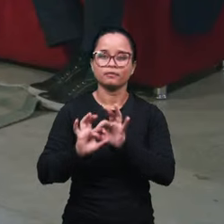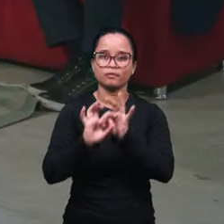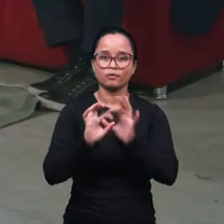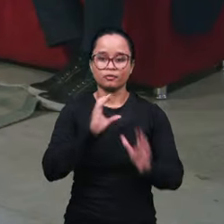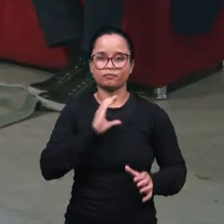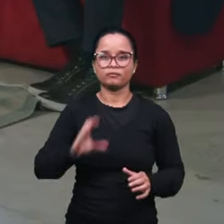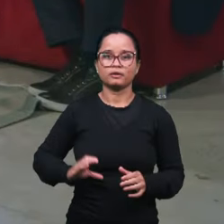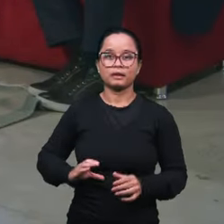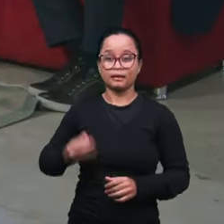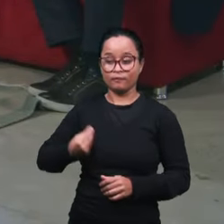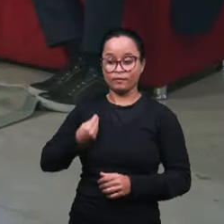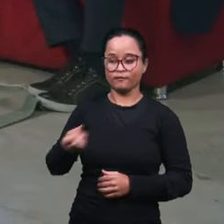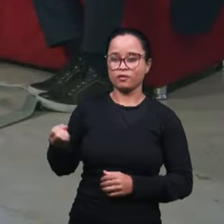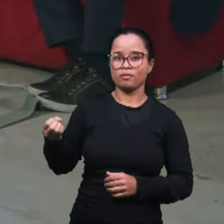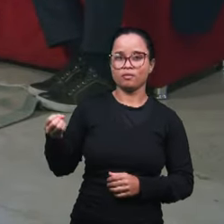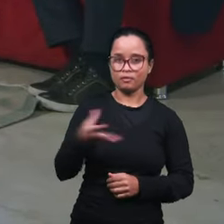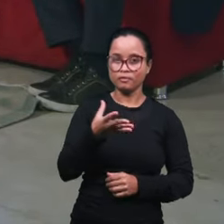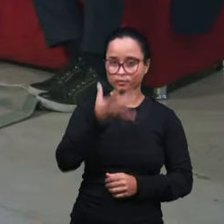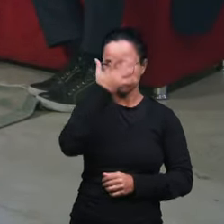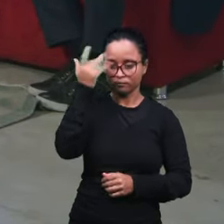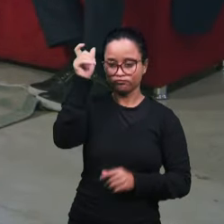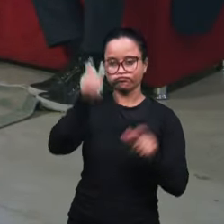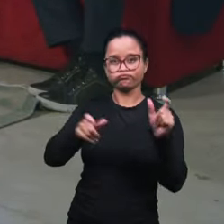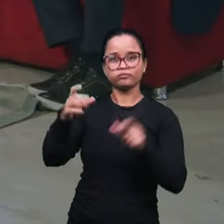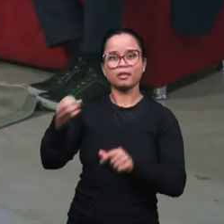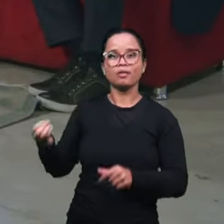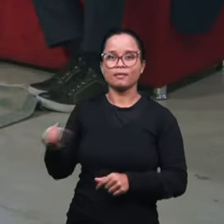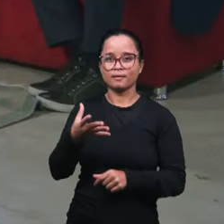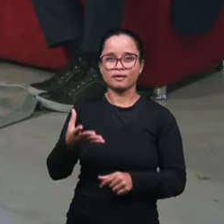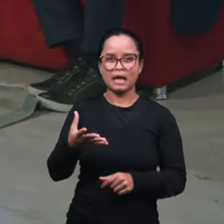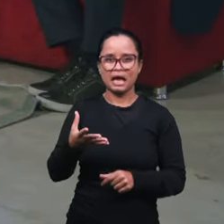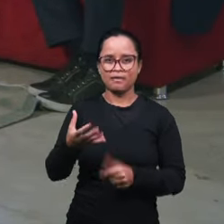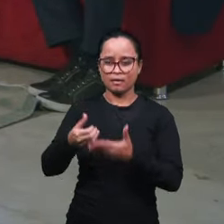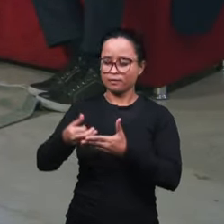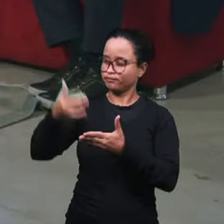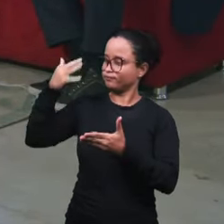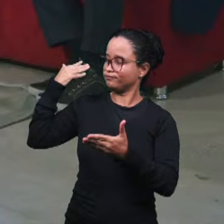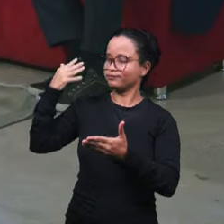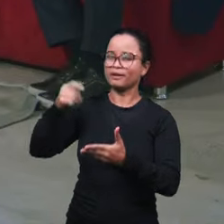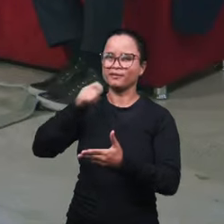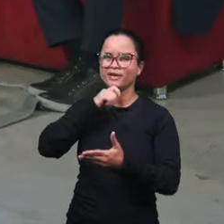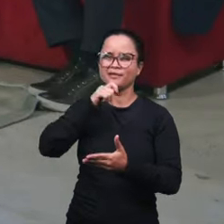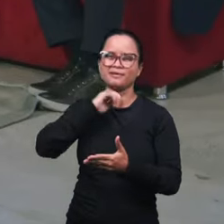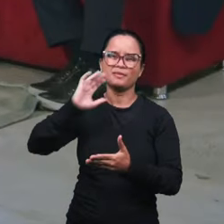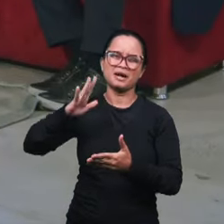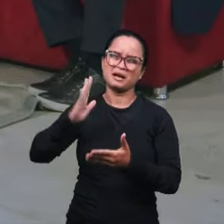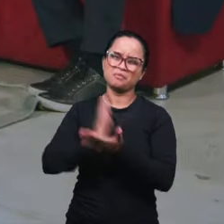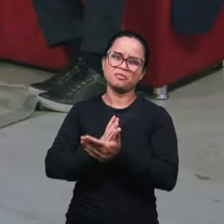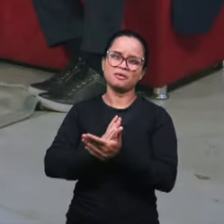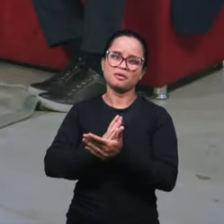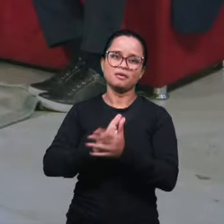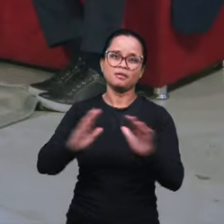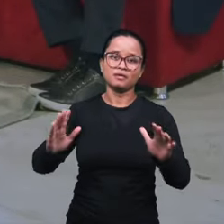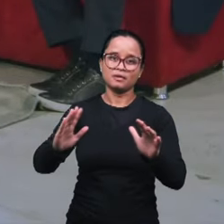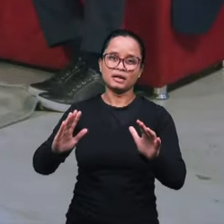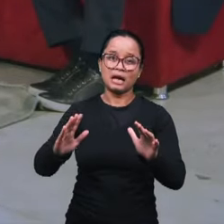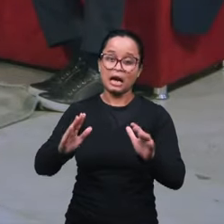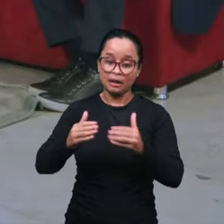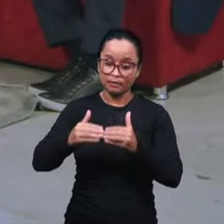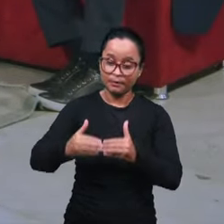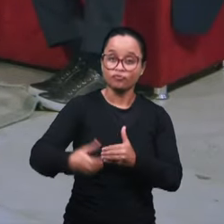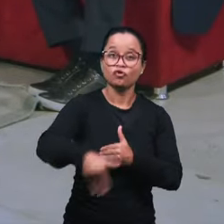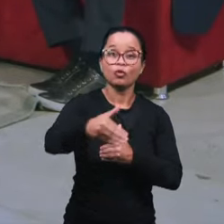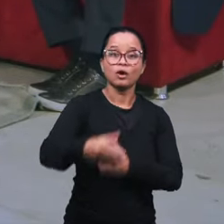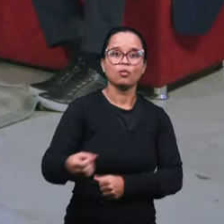nova vida, é uma nova criatura. As coisas velhas já passaram, eis que tudo se fez novo. Você como